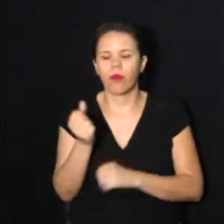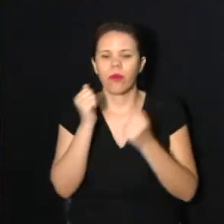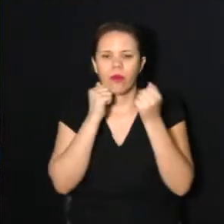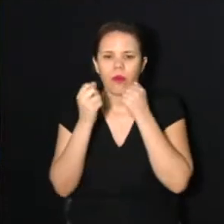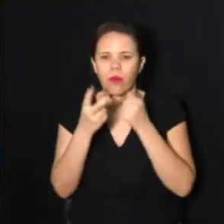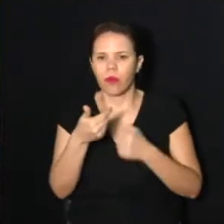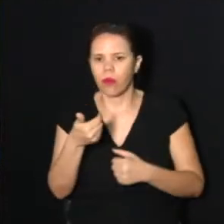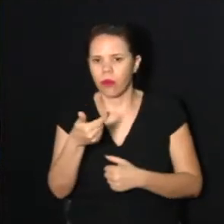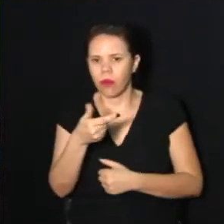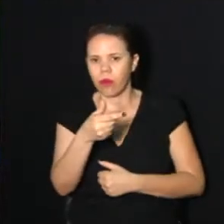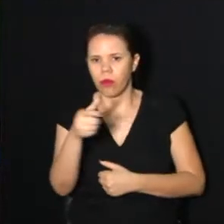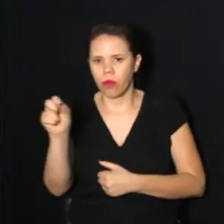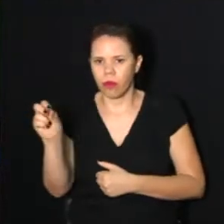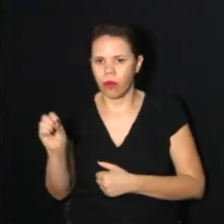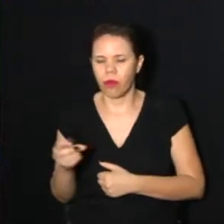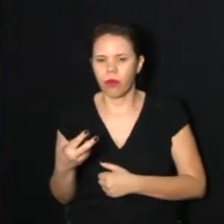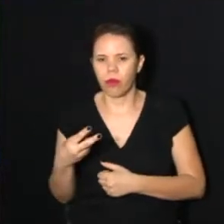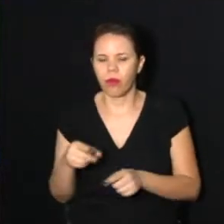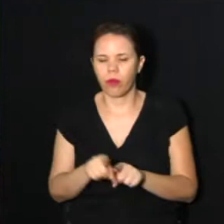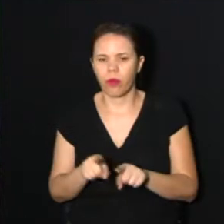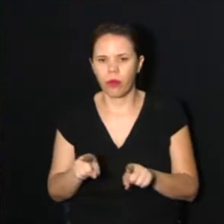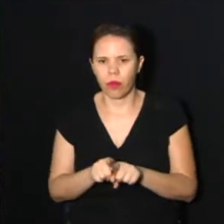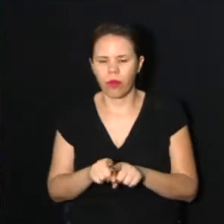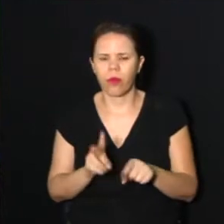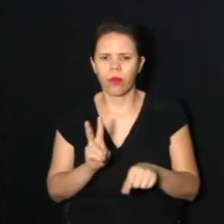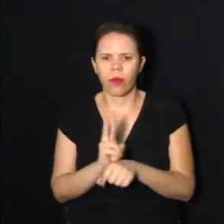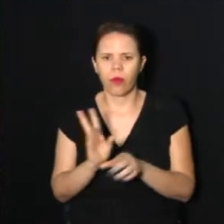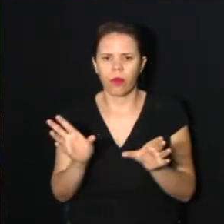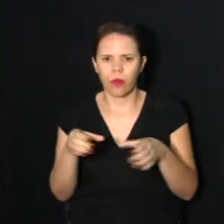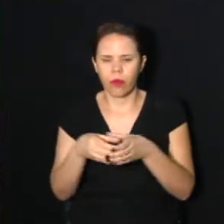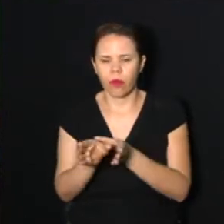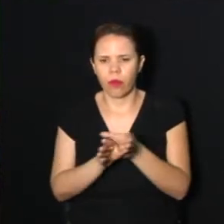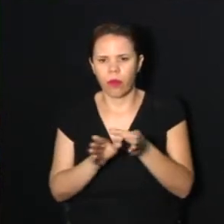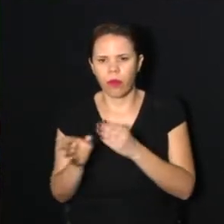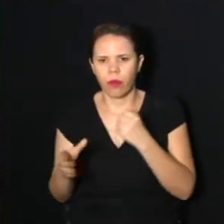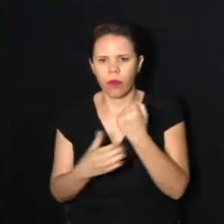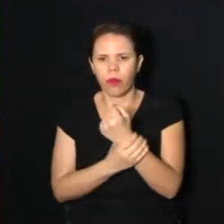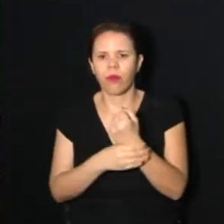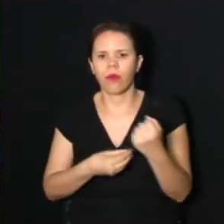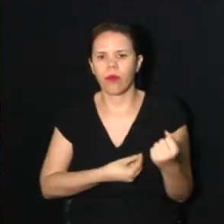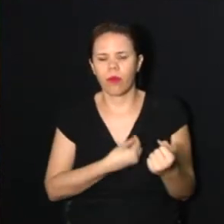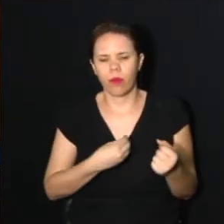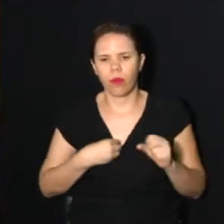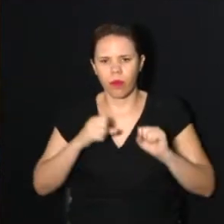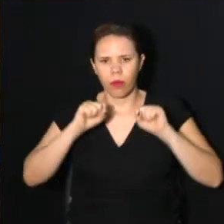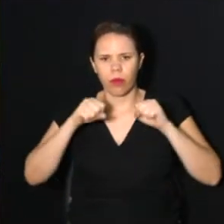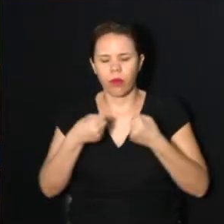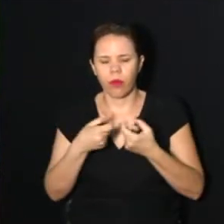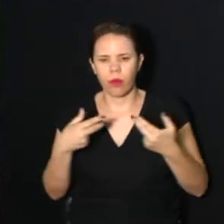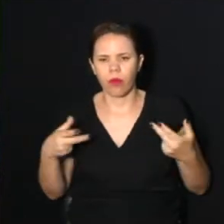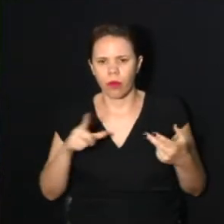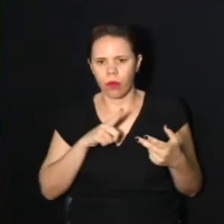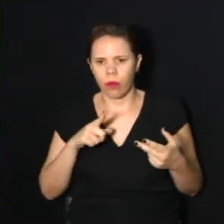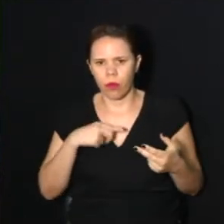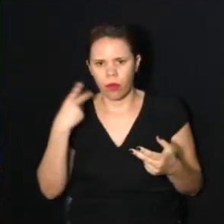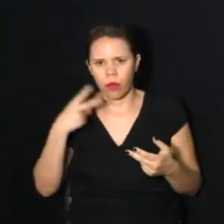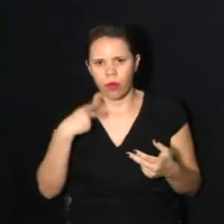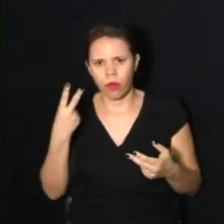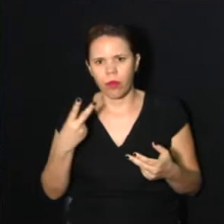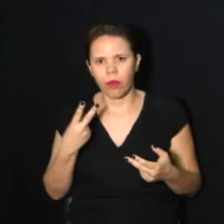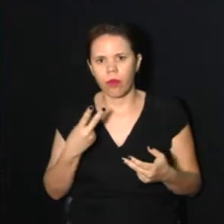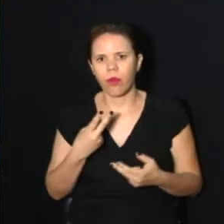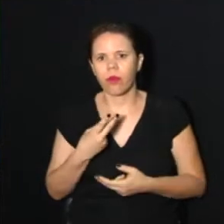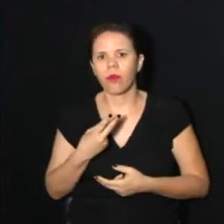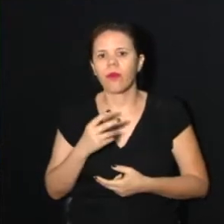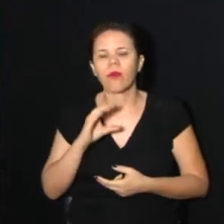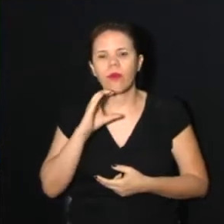Conselho Integrado de Segurança Pública e de Defesa da Vida, em Campinas e da Outras Providências. Existe um parecer favorável do vereador Carlão do PT.